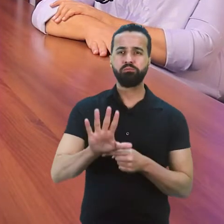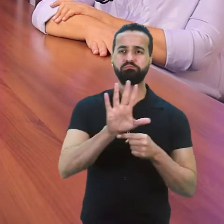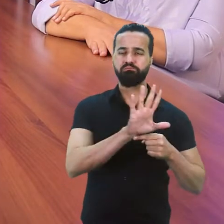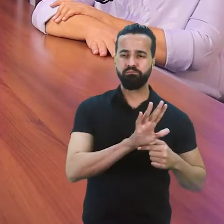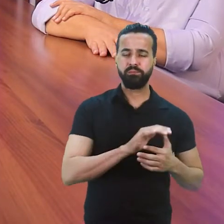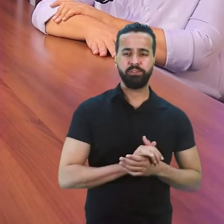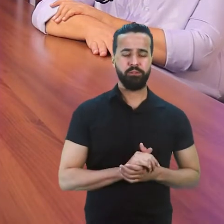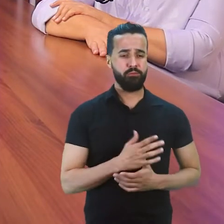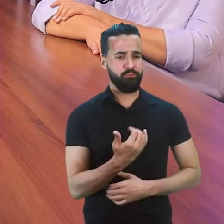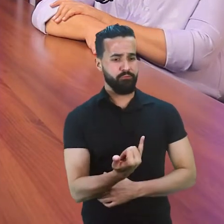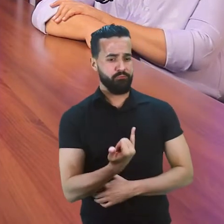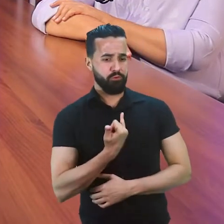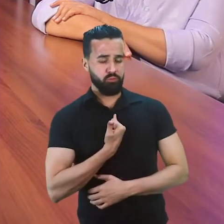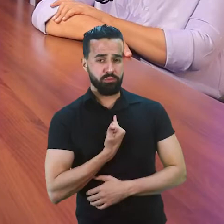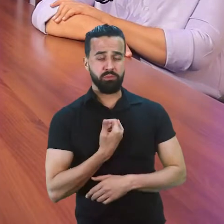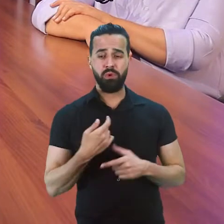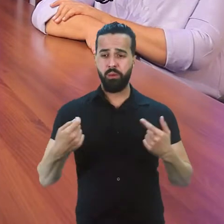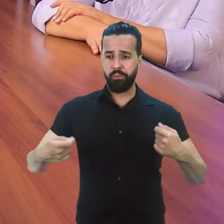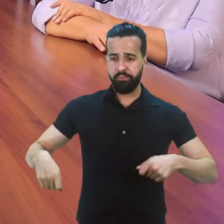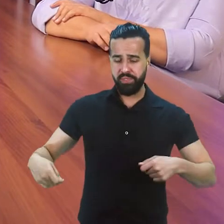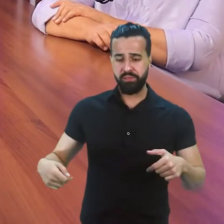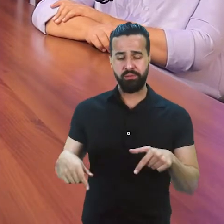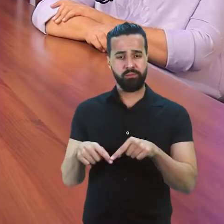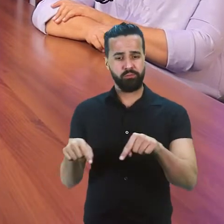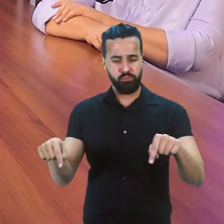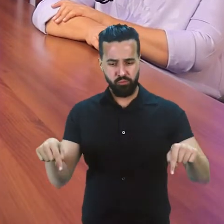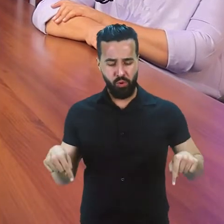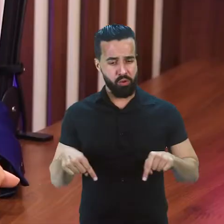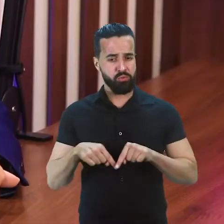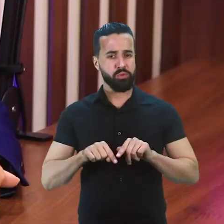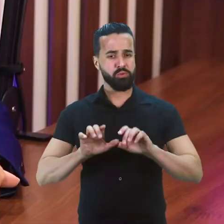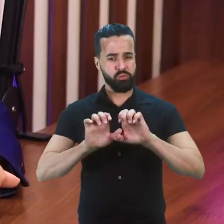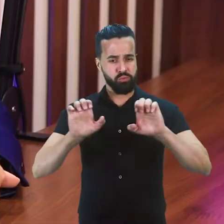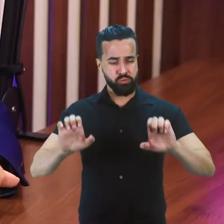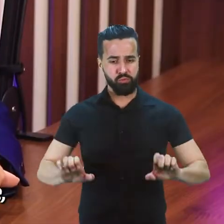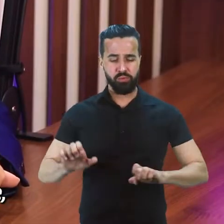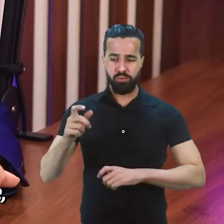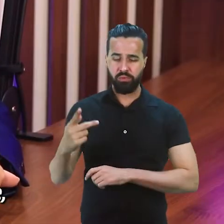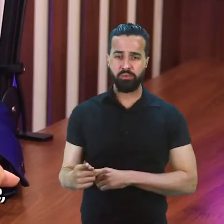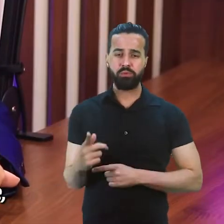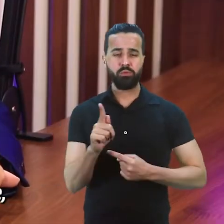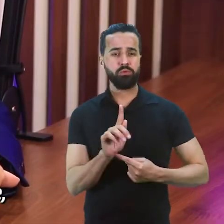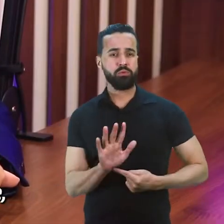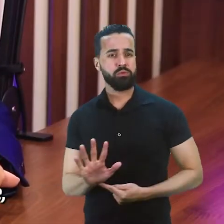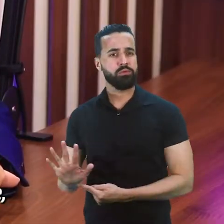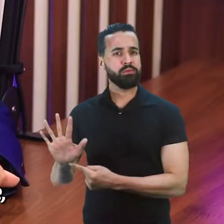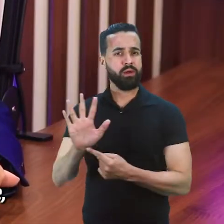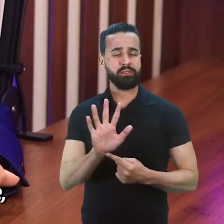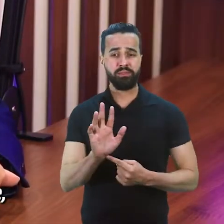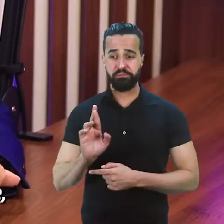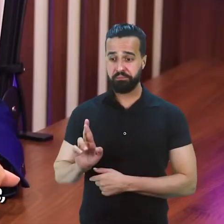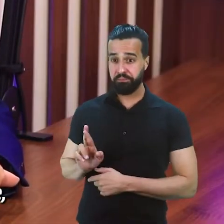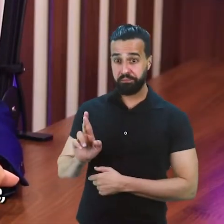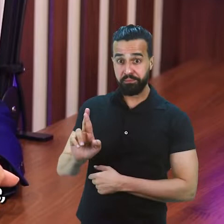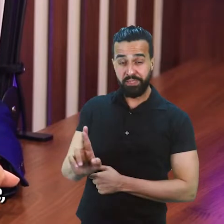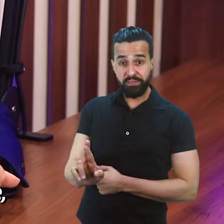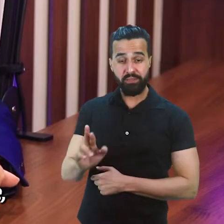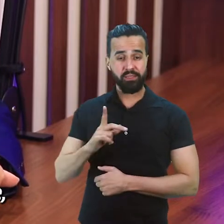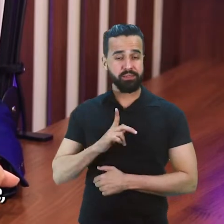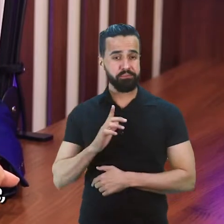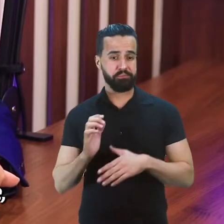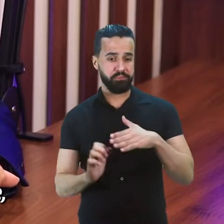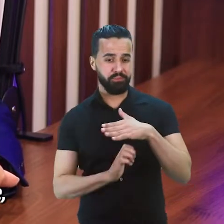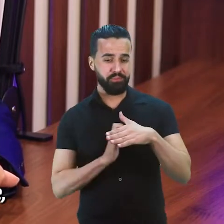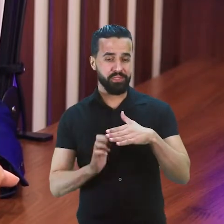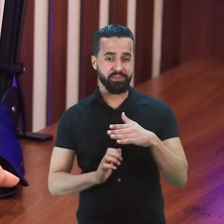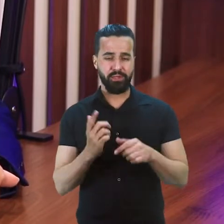precisando de um escritório estruturado aqui em Goiás, para representar essas empresas aqui no estado todo, e que